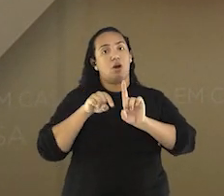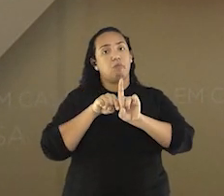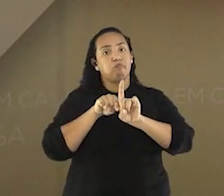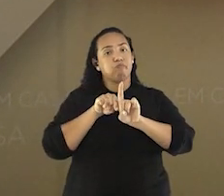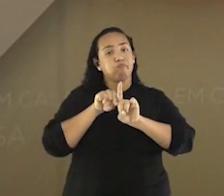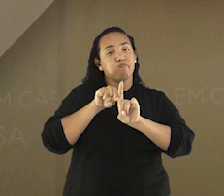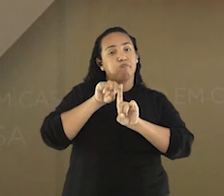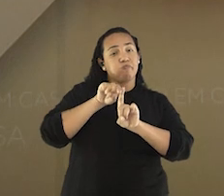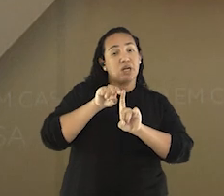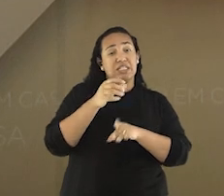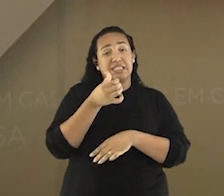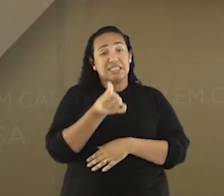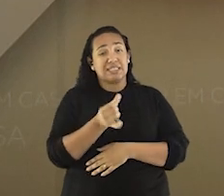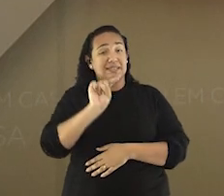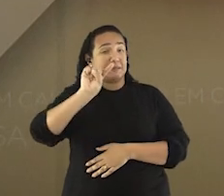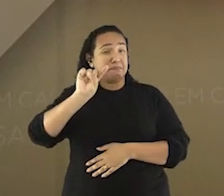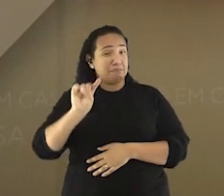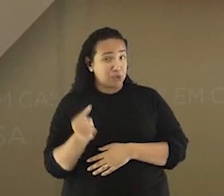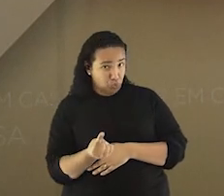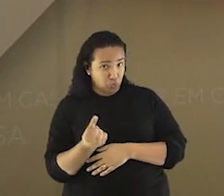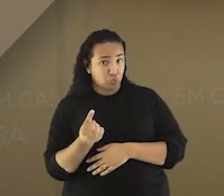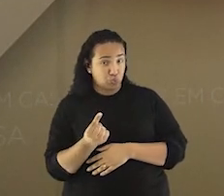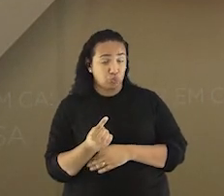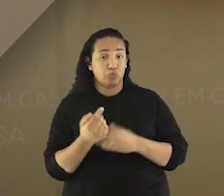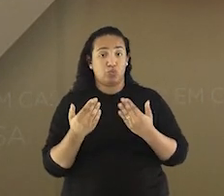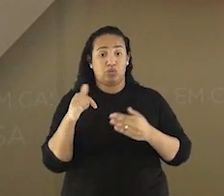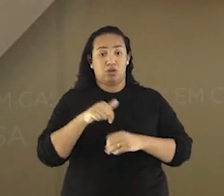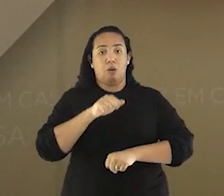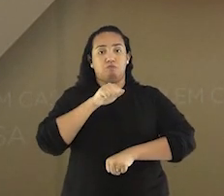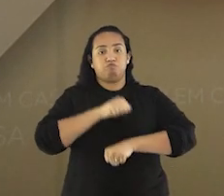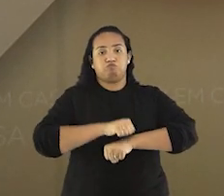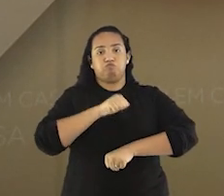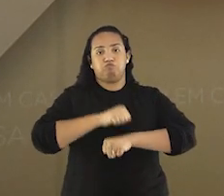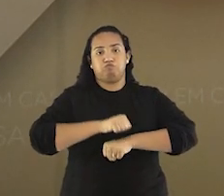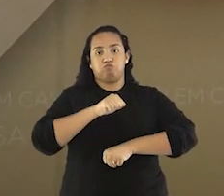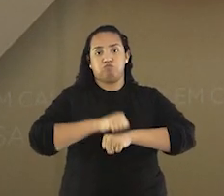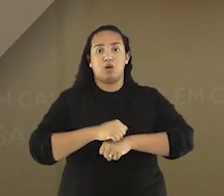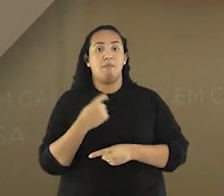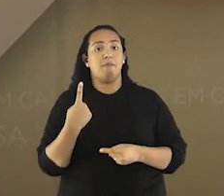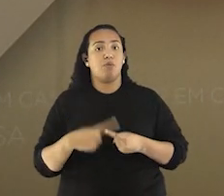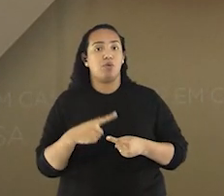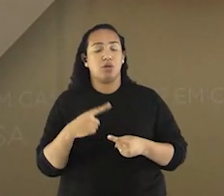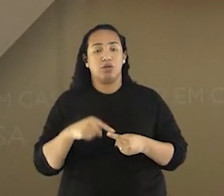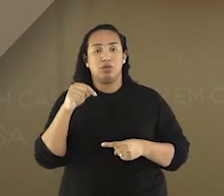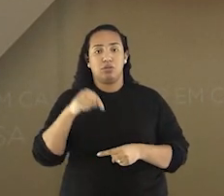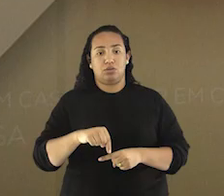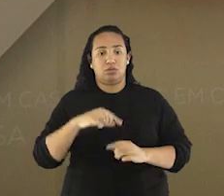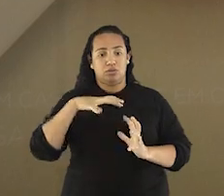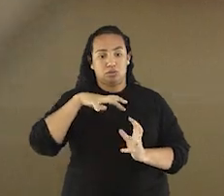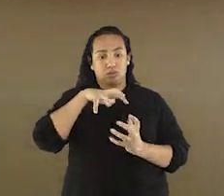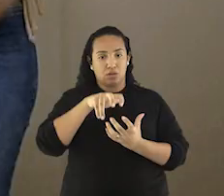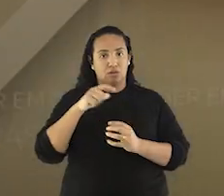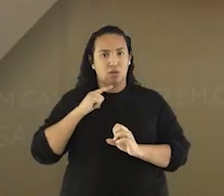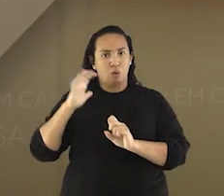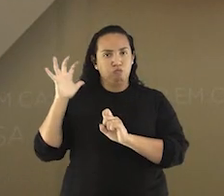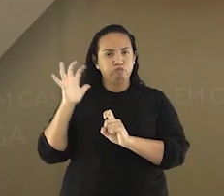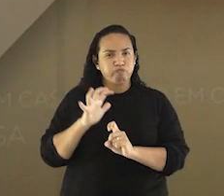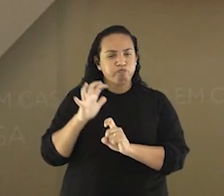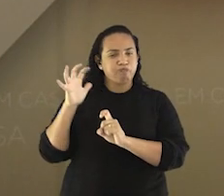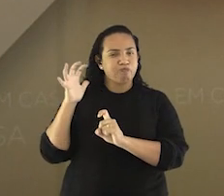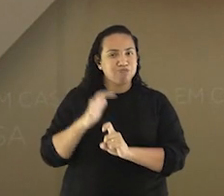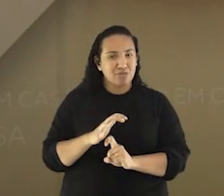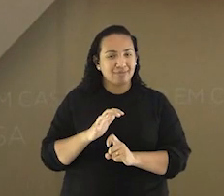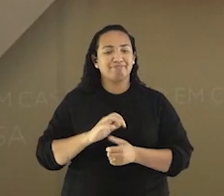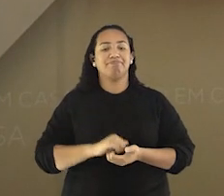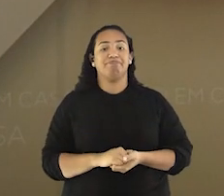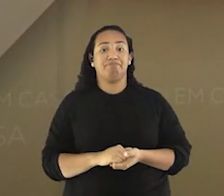até 6.000 graus Celsius, ele é sólido devido à alta pressão no interior da Terra. Chegamos